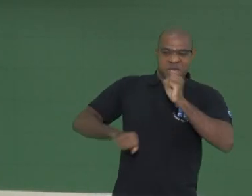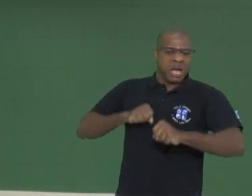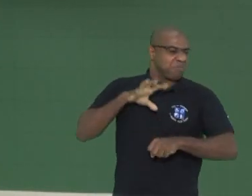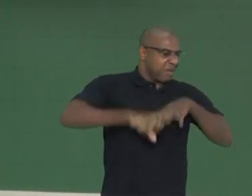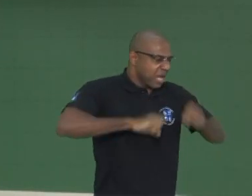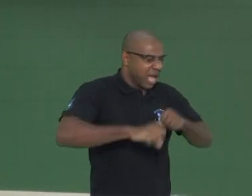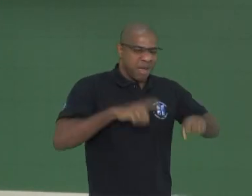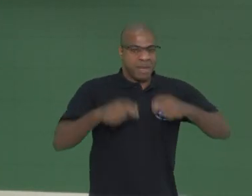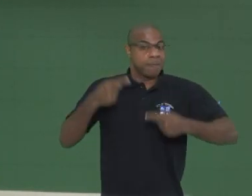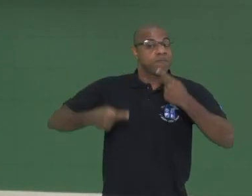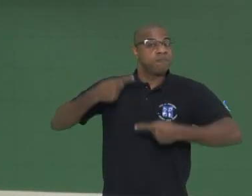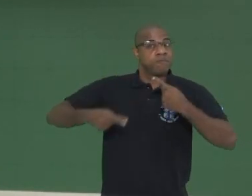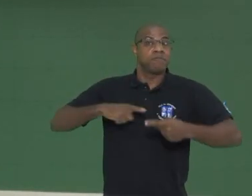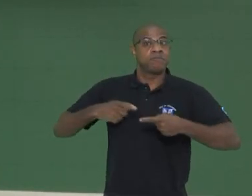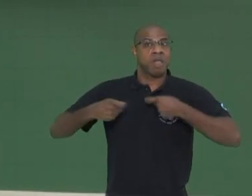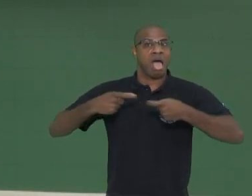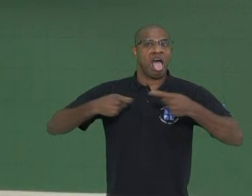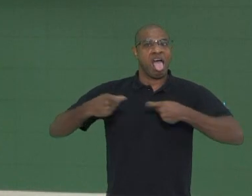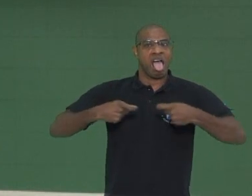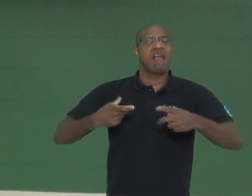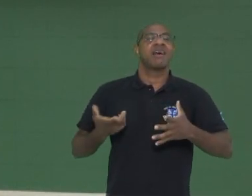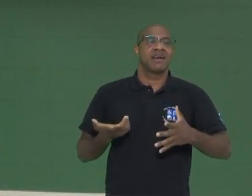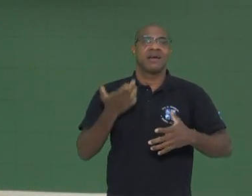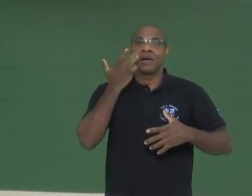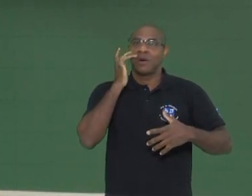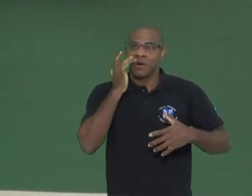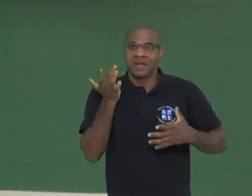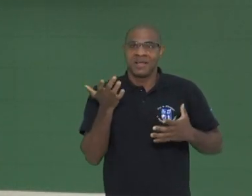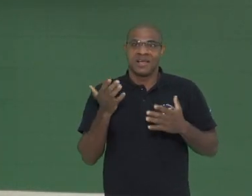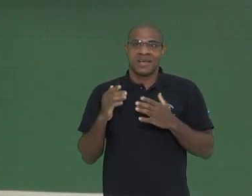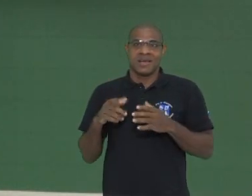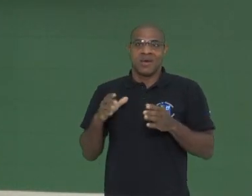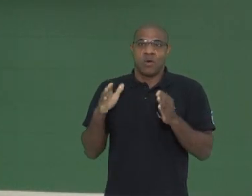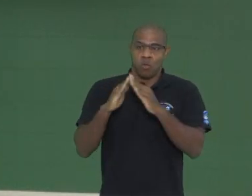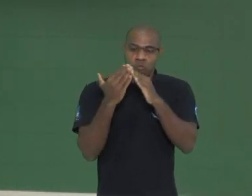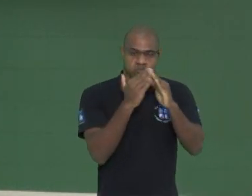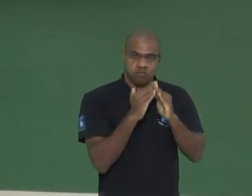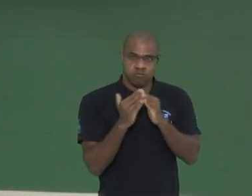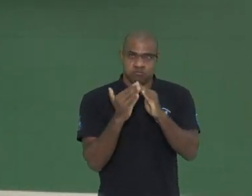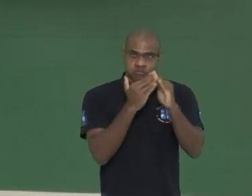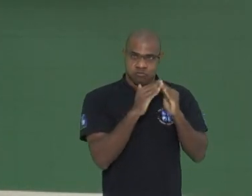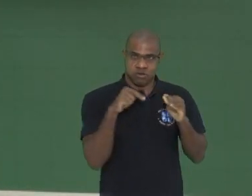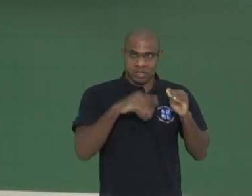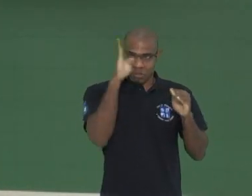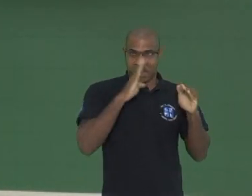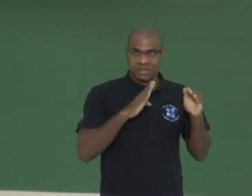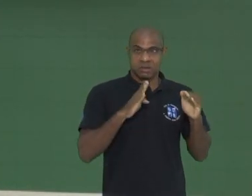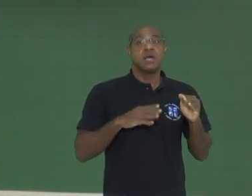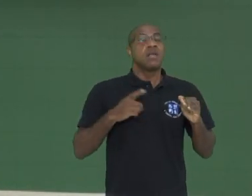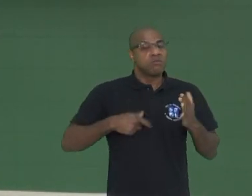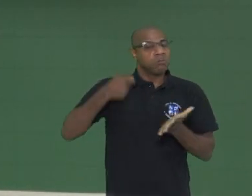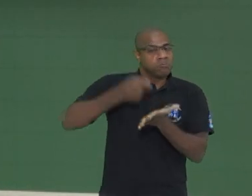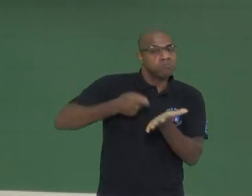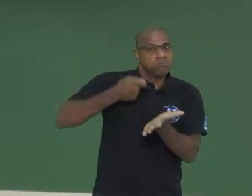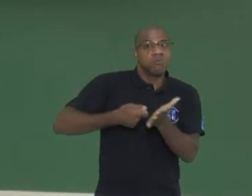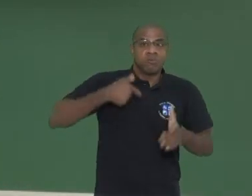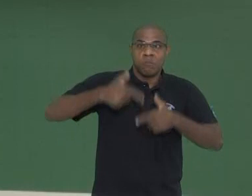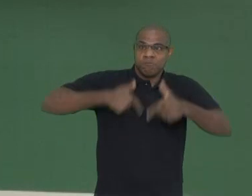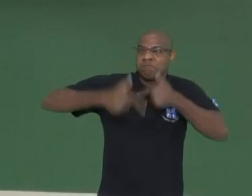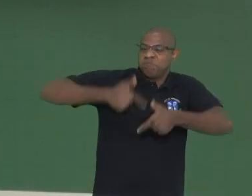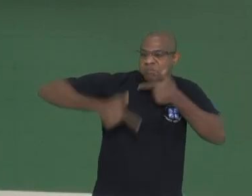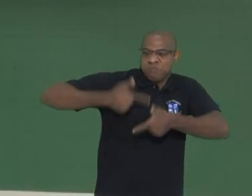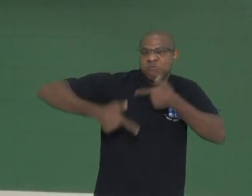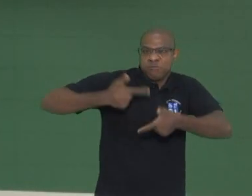os colonos brasileiros vão brigar, porque os impostos são pesados. Então, a derrama